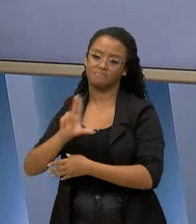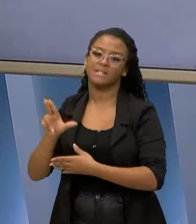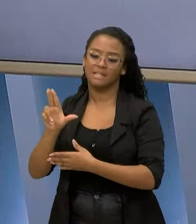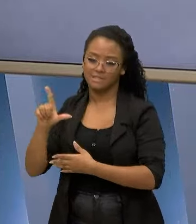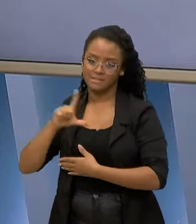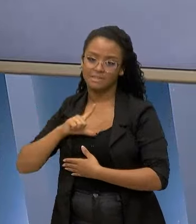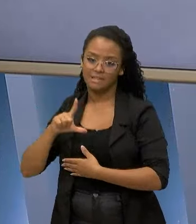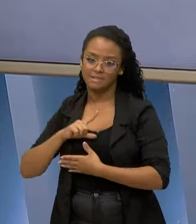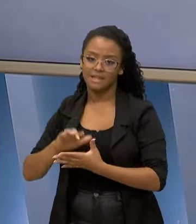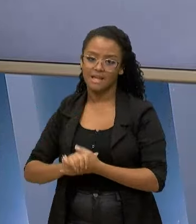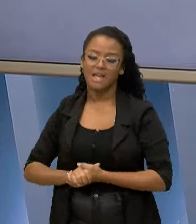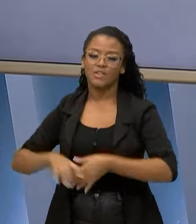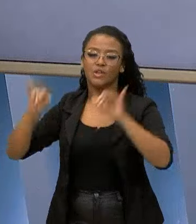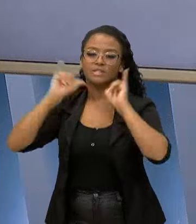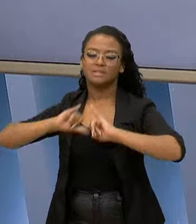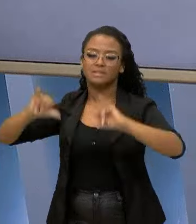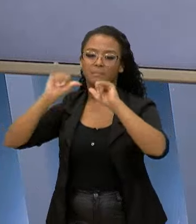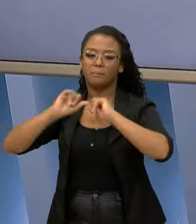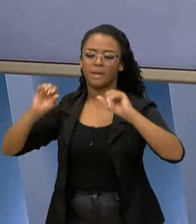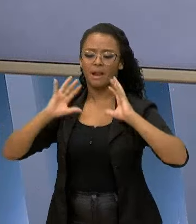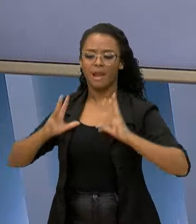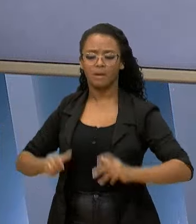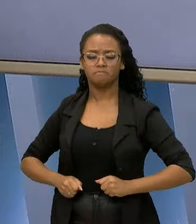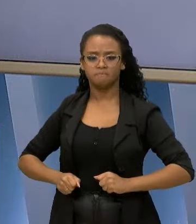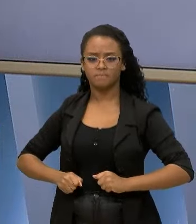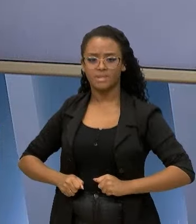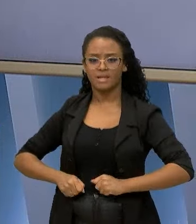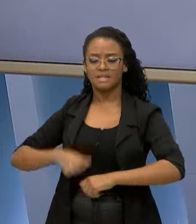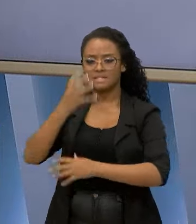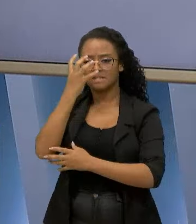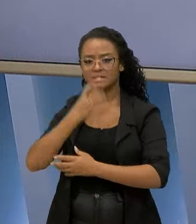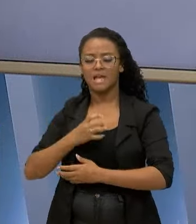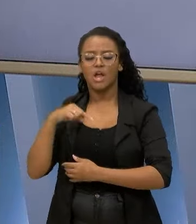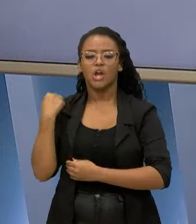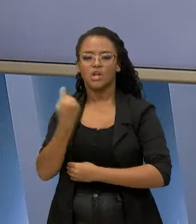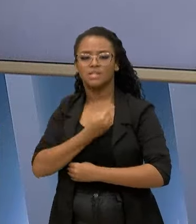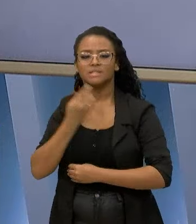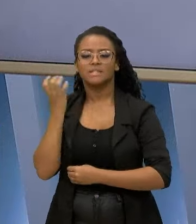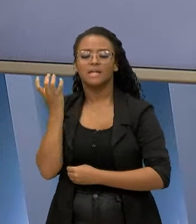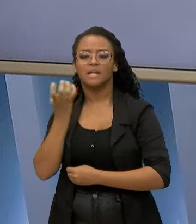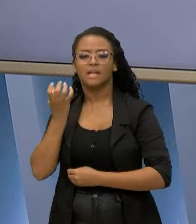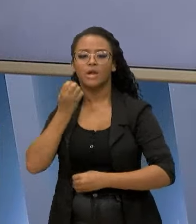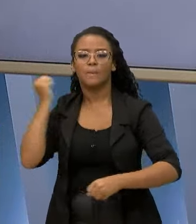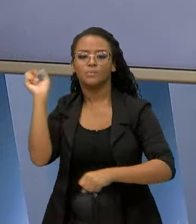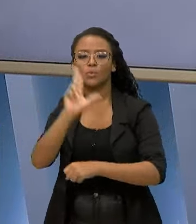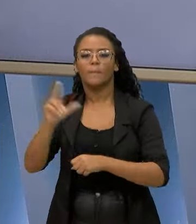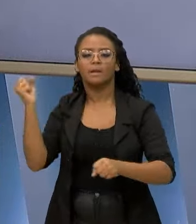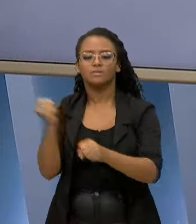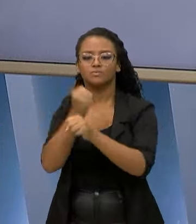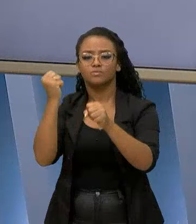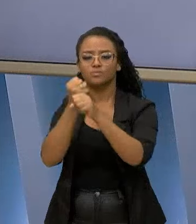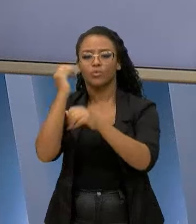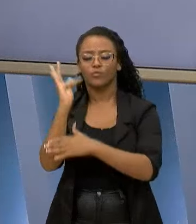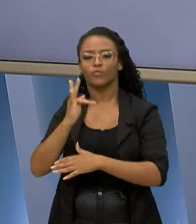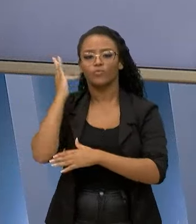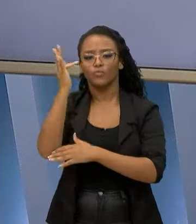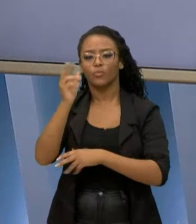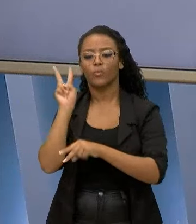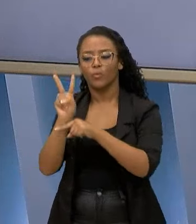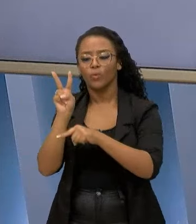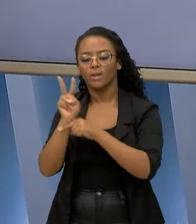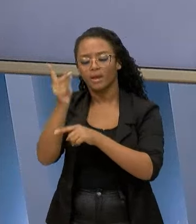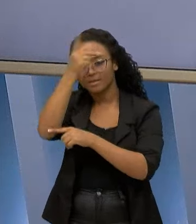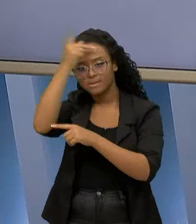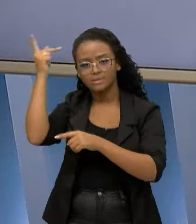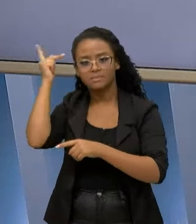nossa campanha é uma campanha limpa, séria. Nós queremos construir a Uberlândia do futuro e cuidar das pessoas. Esses que estão aí há